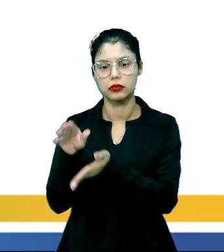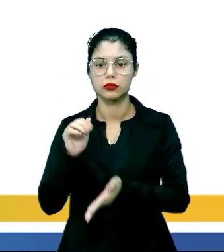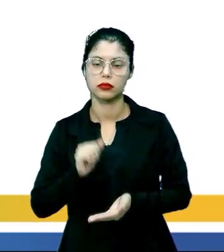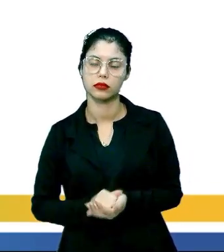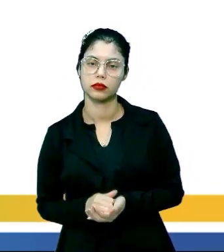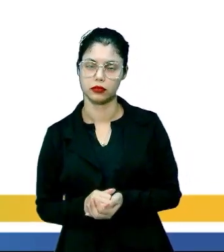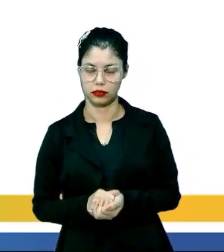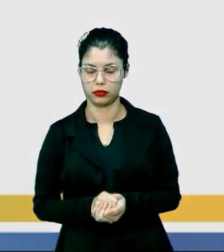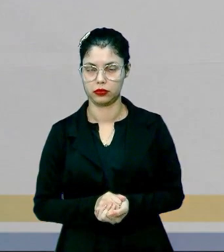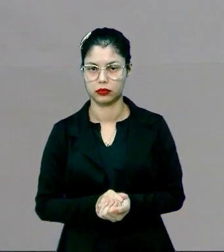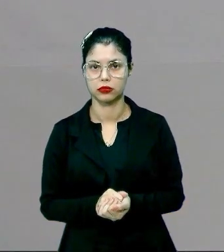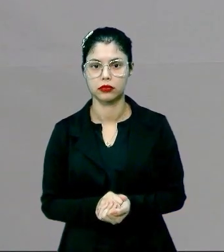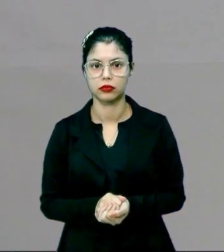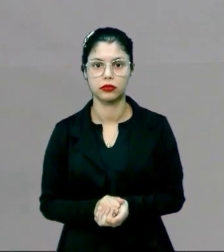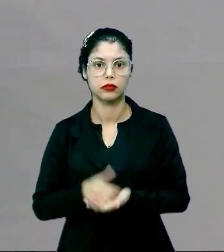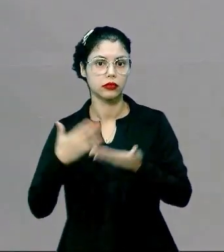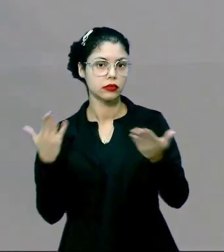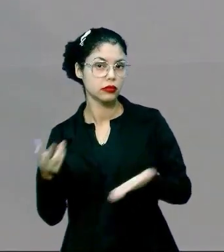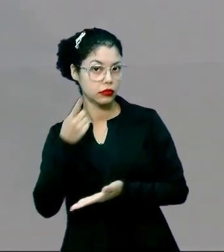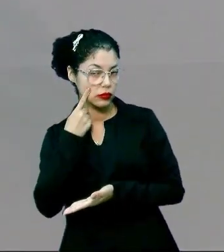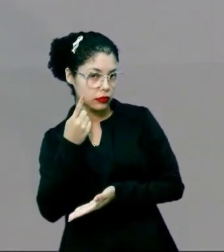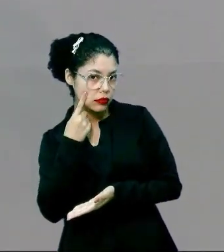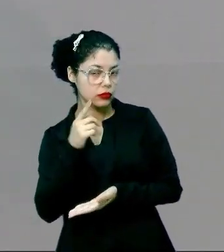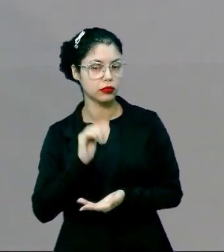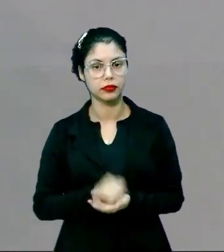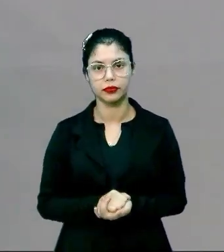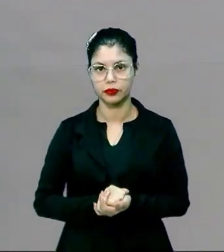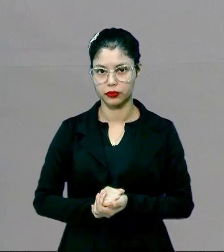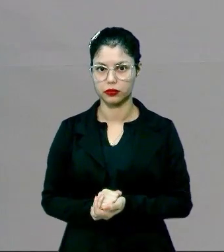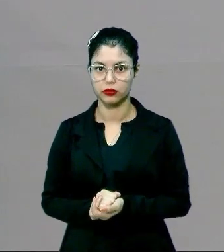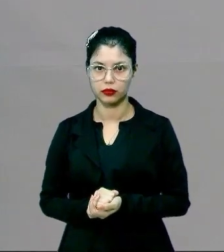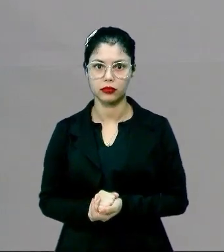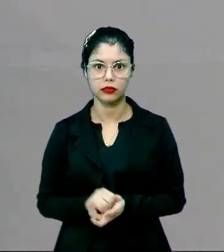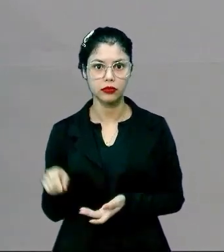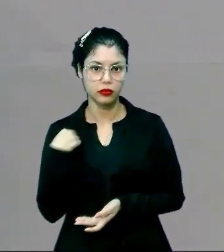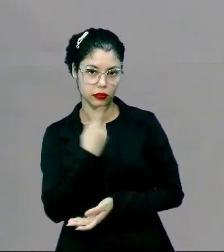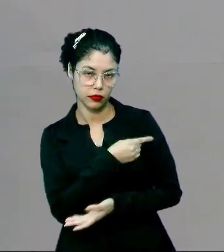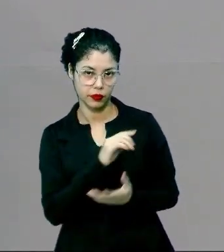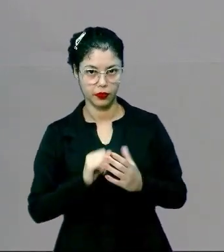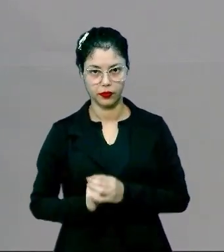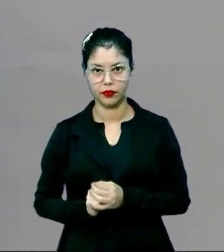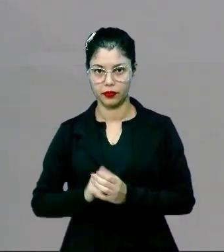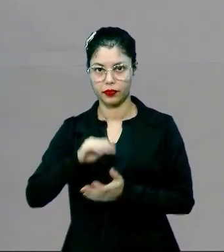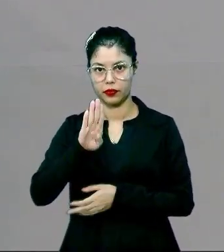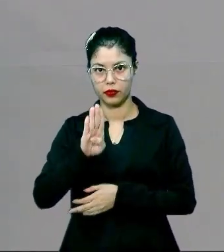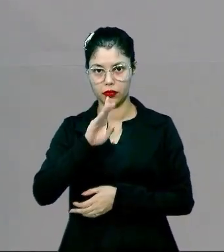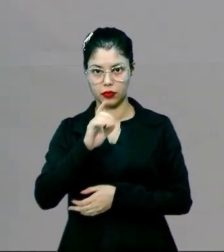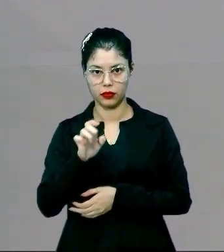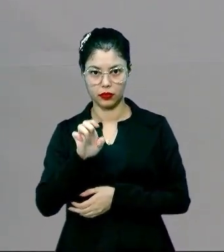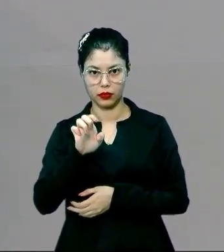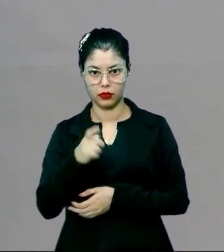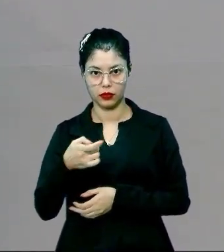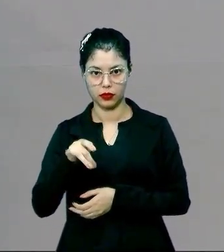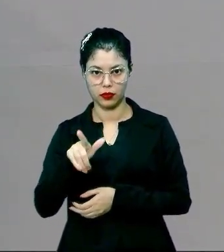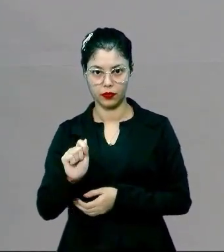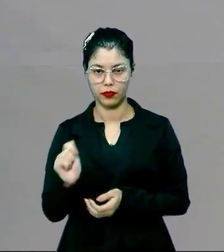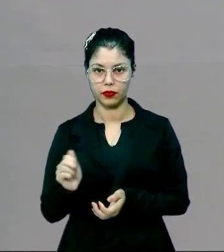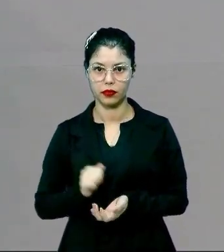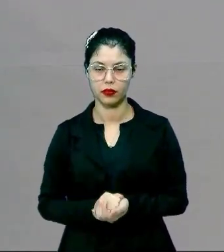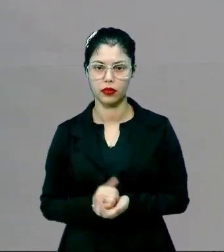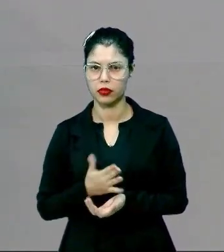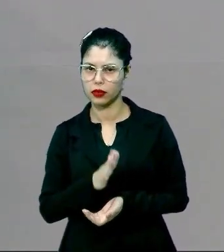urina até a sua eliminação. Olha só que curiosidade. A nossa bexiga, ela consegue